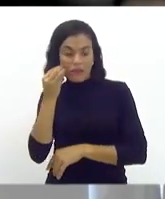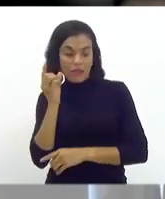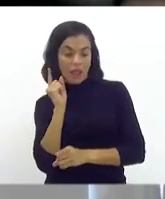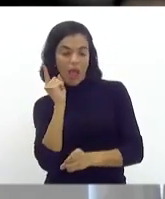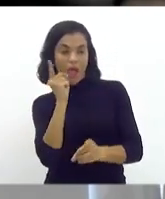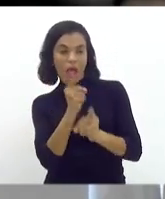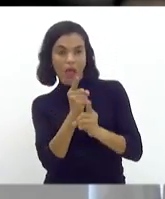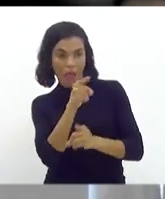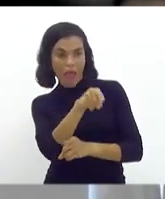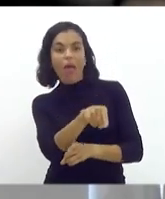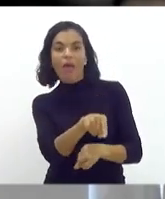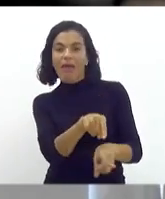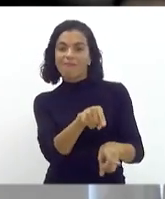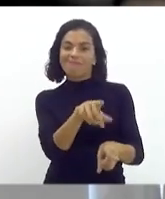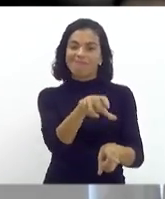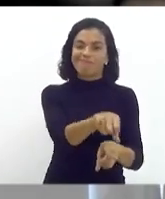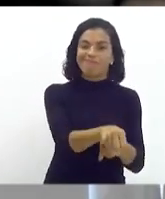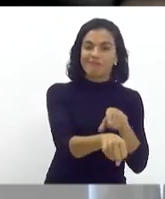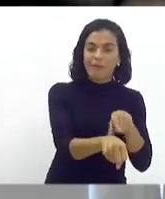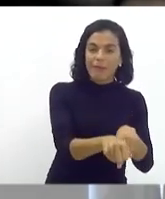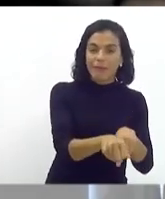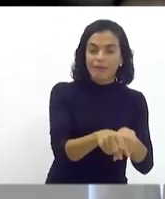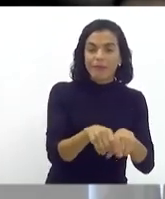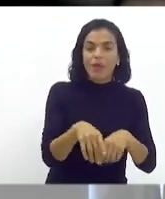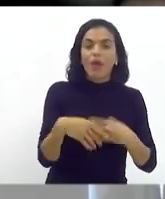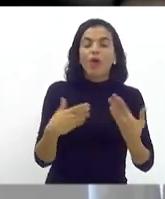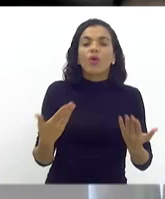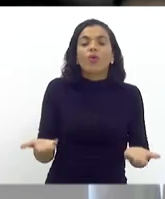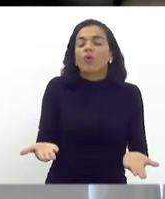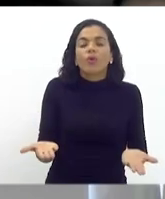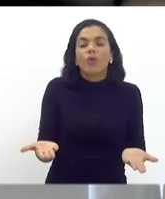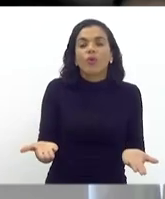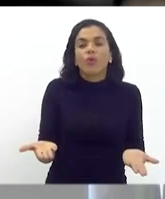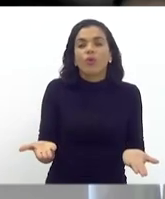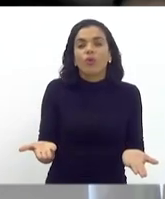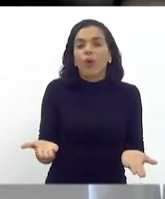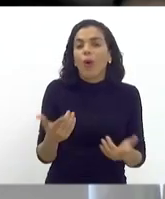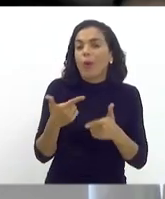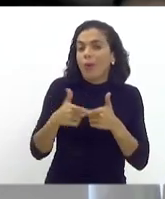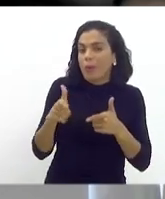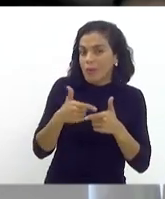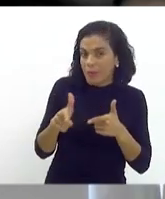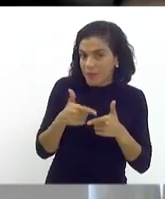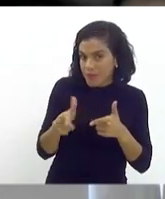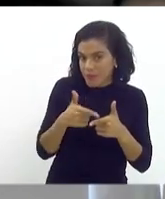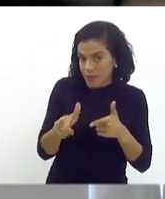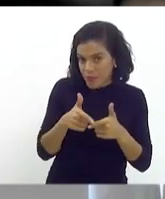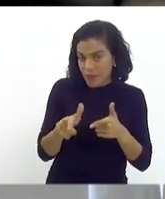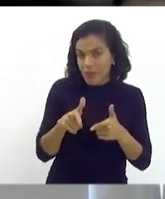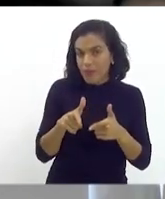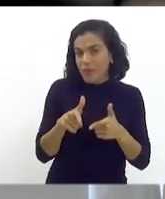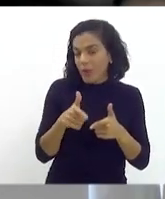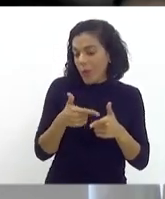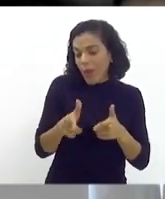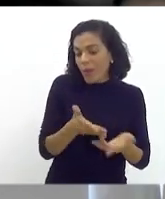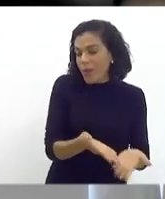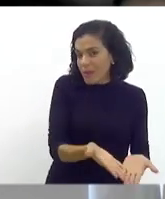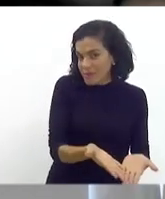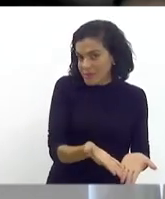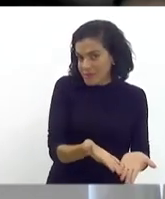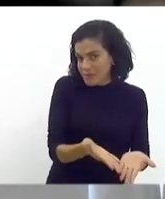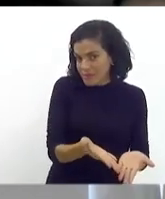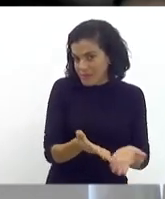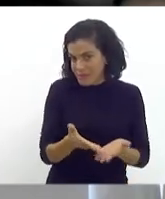o reconhecimento fotográfico bom qual que qual que é o problema de tudo de tudo isso